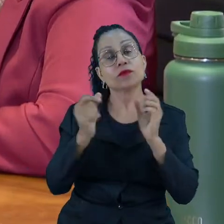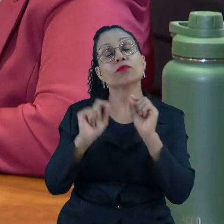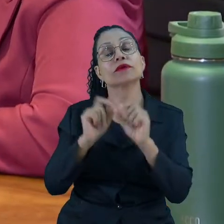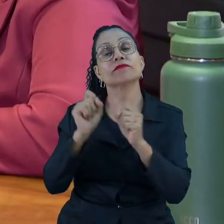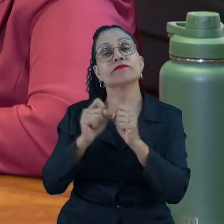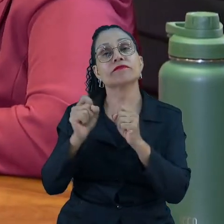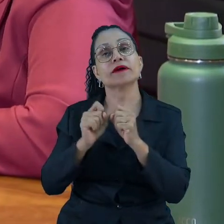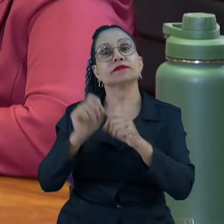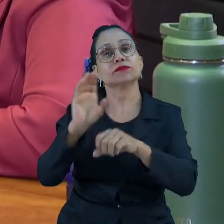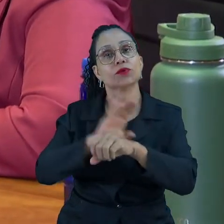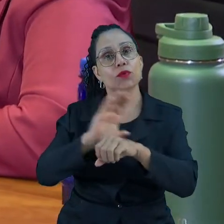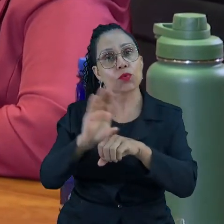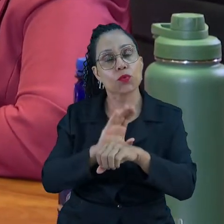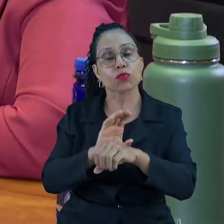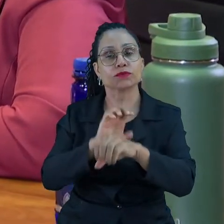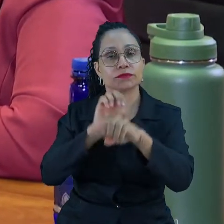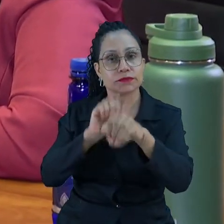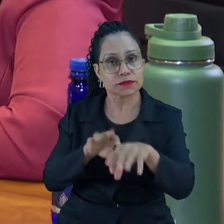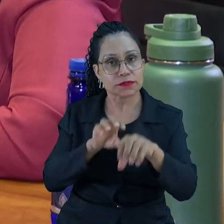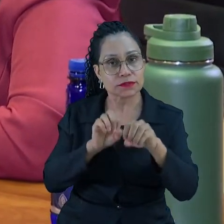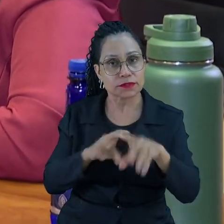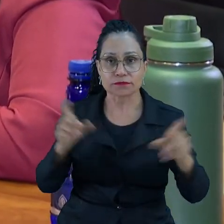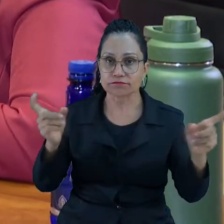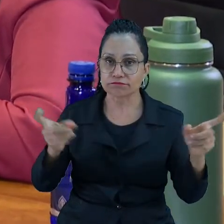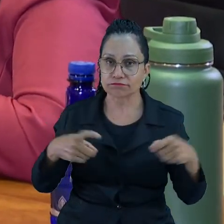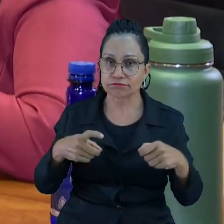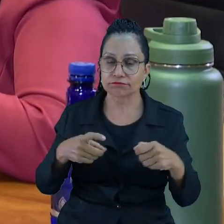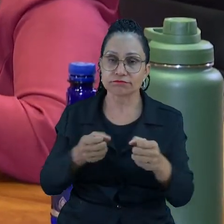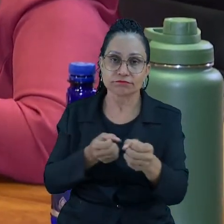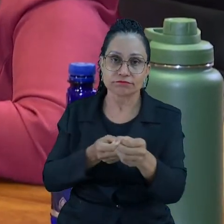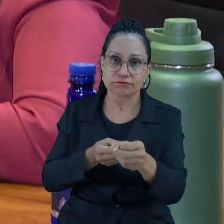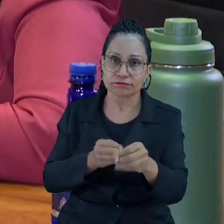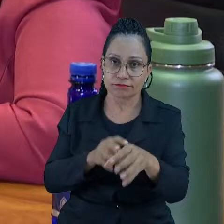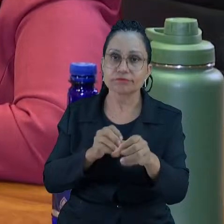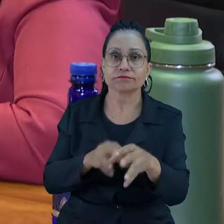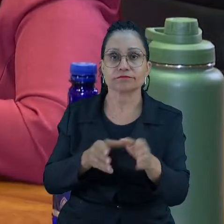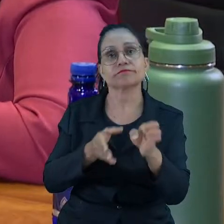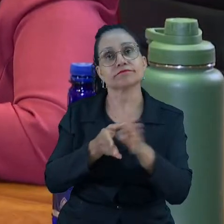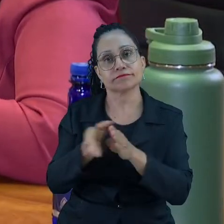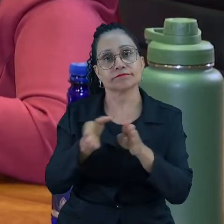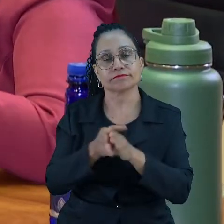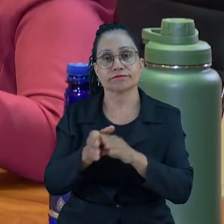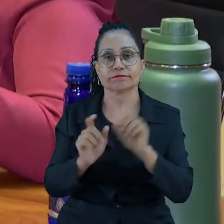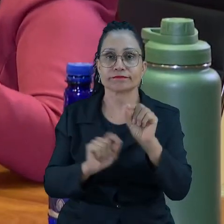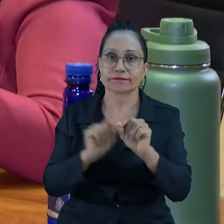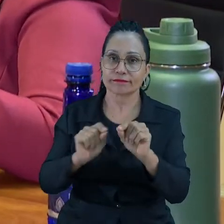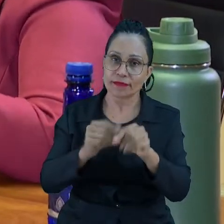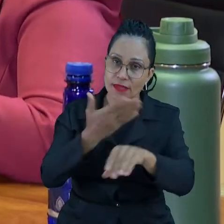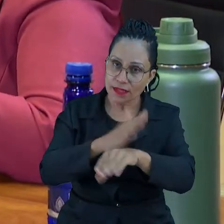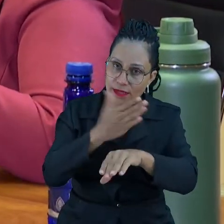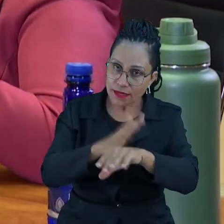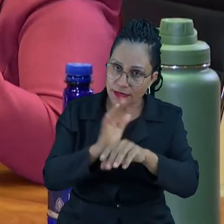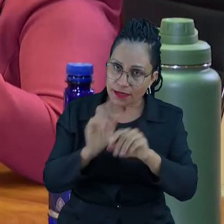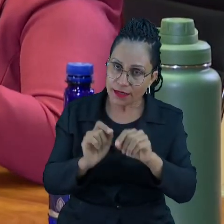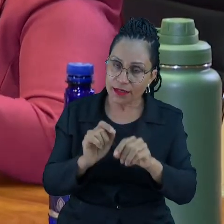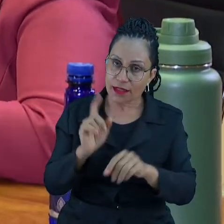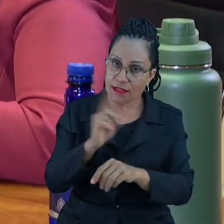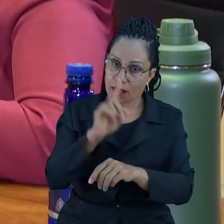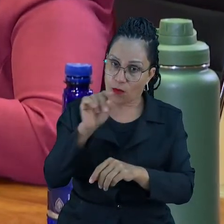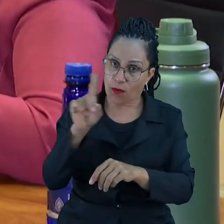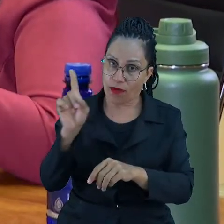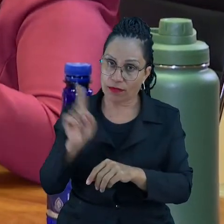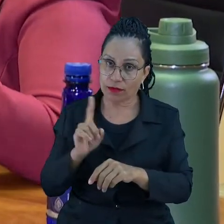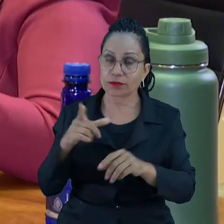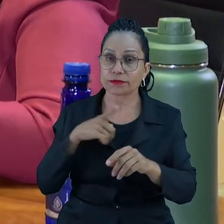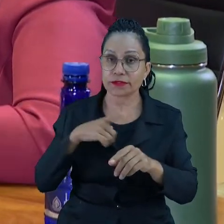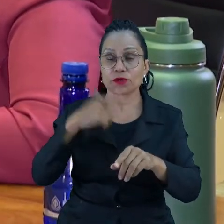a gente educa, a gente instrui. Então, para além dos treinamentos, né, do treinamento Não é Não, a gente fez outros